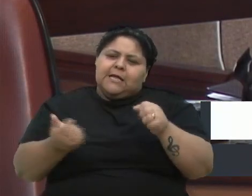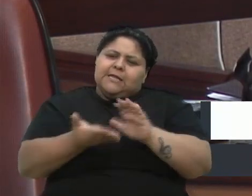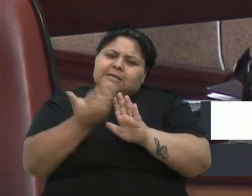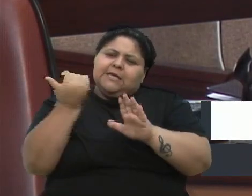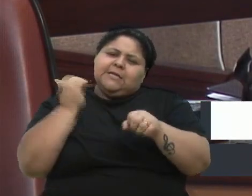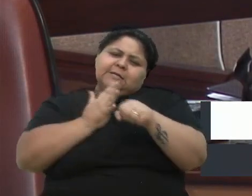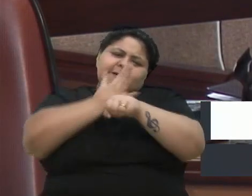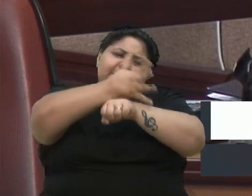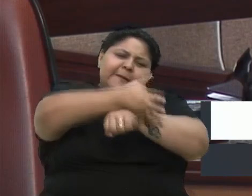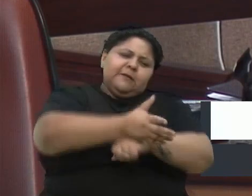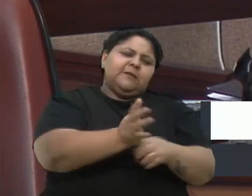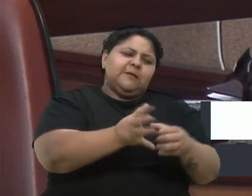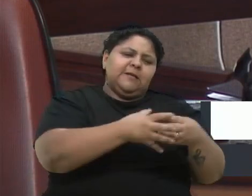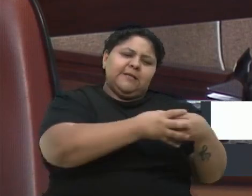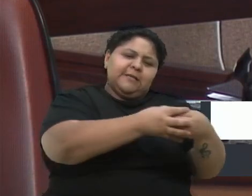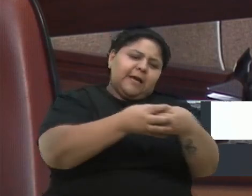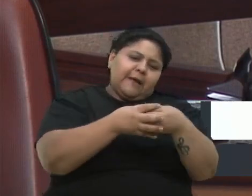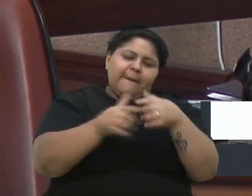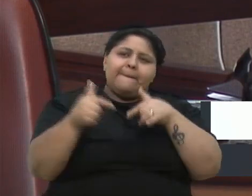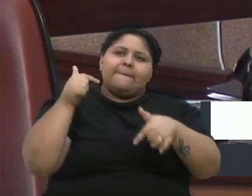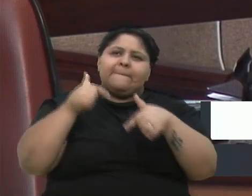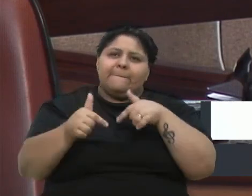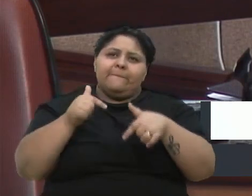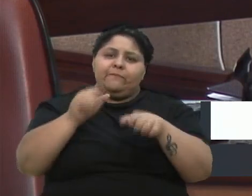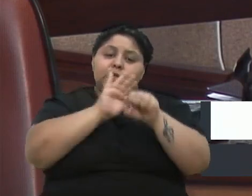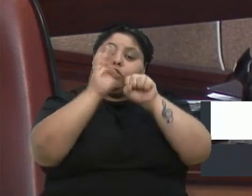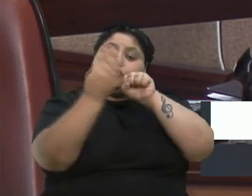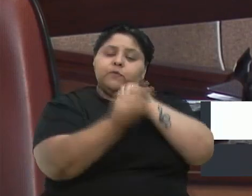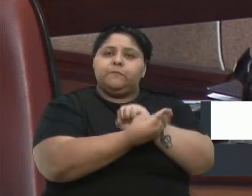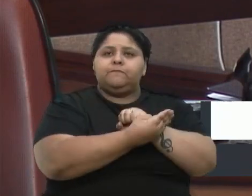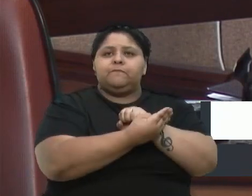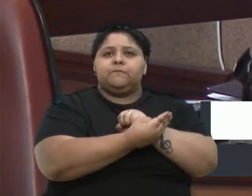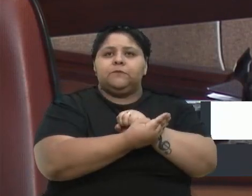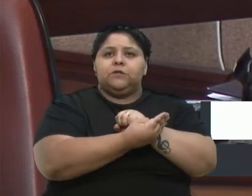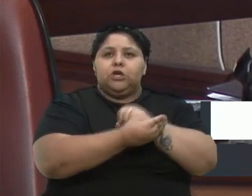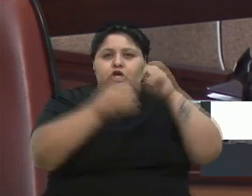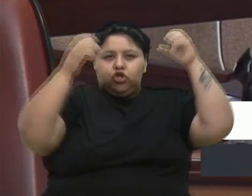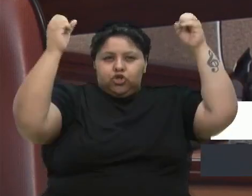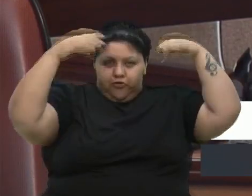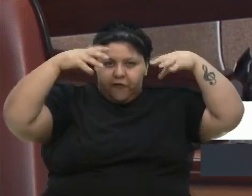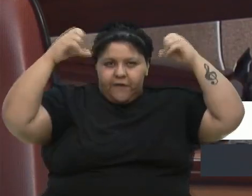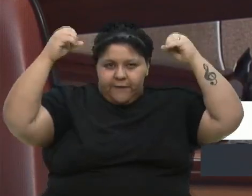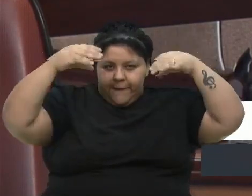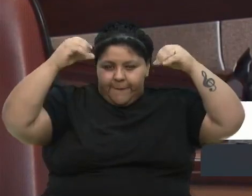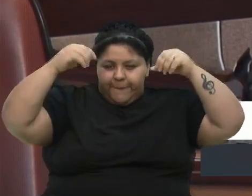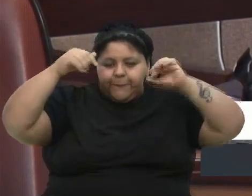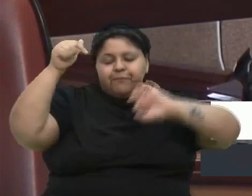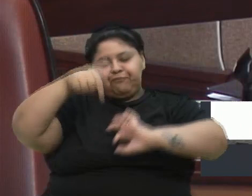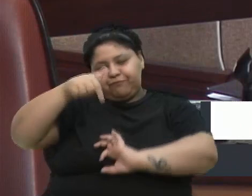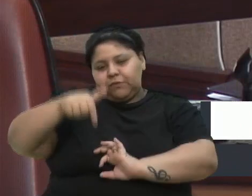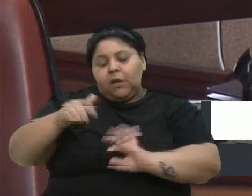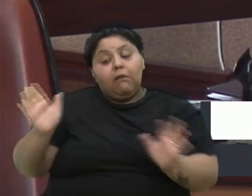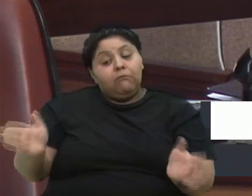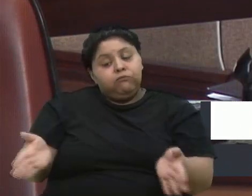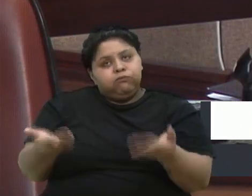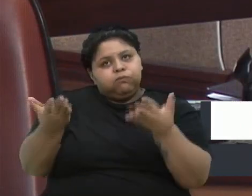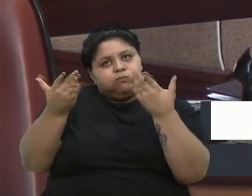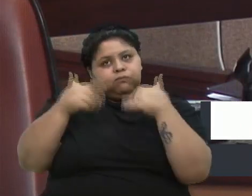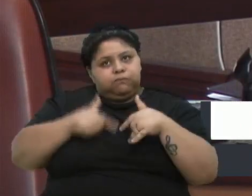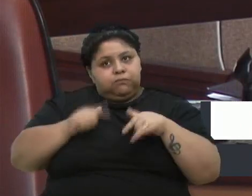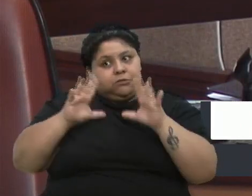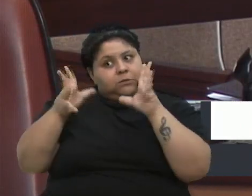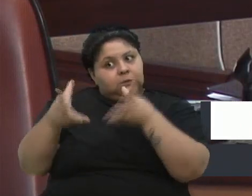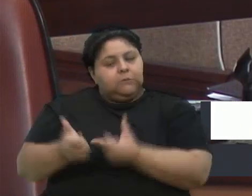as equipes trabalhando nos bairros, embaixo de chuva, né? Então aqui enalteceu o trabalho de todos e